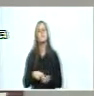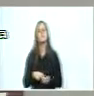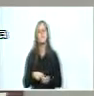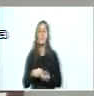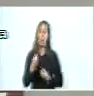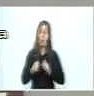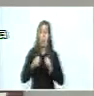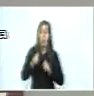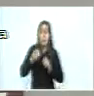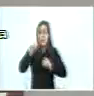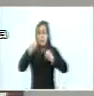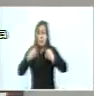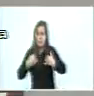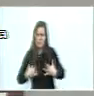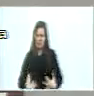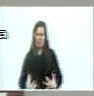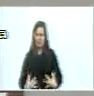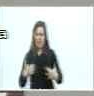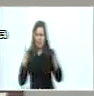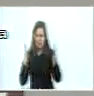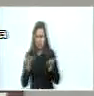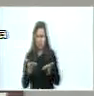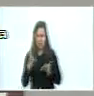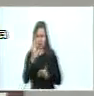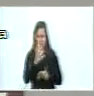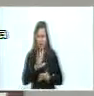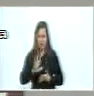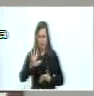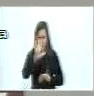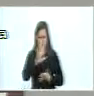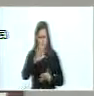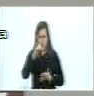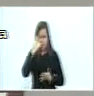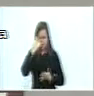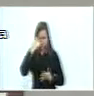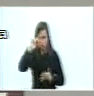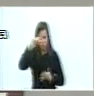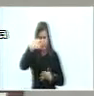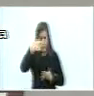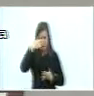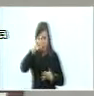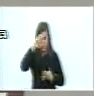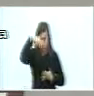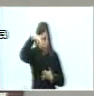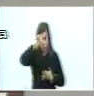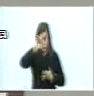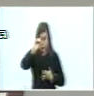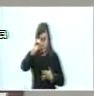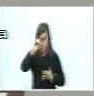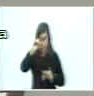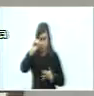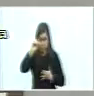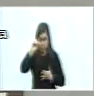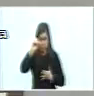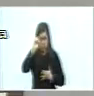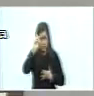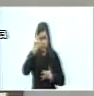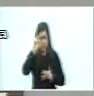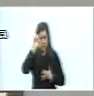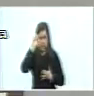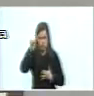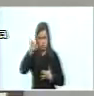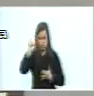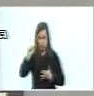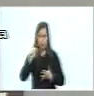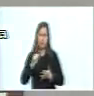Como eu estava dizendo aqui da regional, no dia 25 de maio, doutor Sérgio, eu não sei, estou me